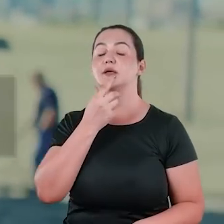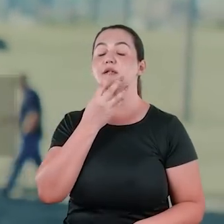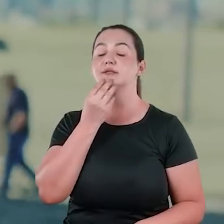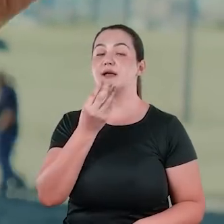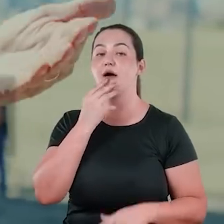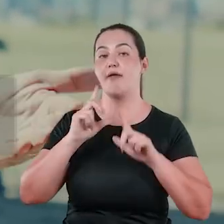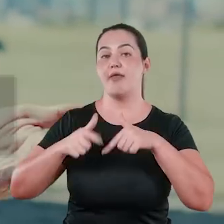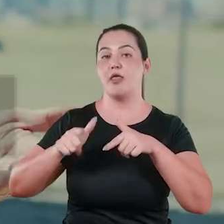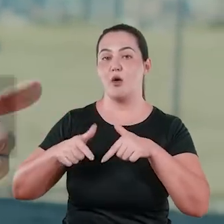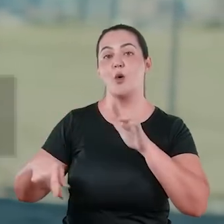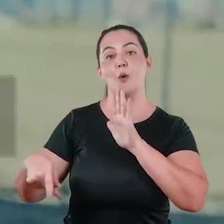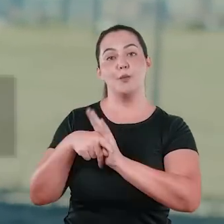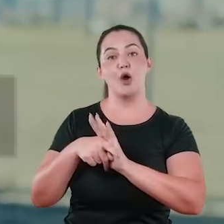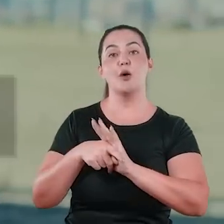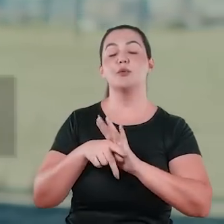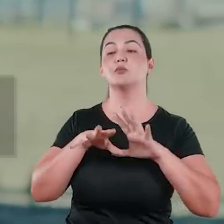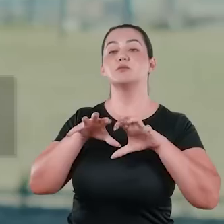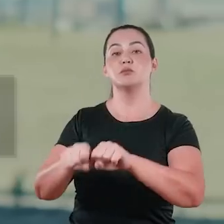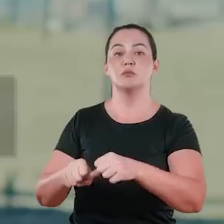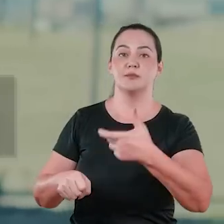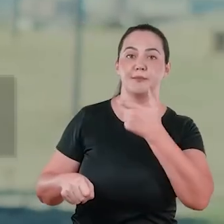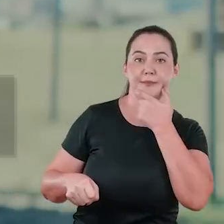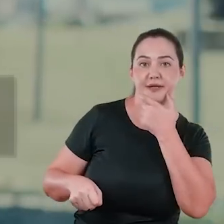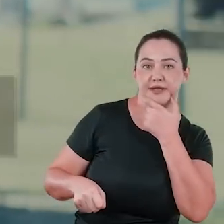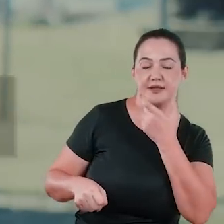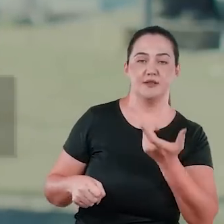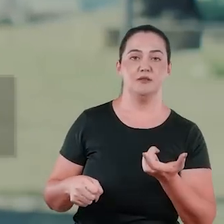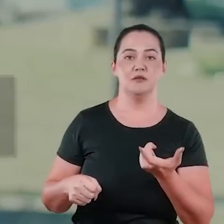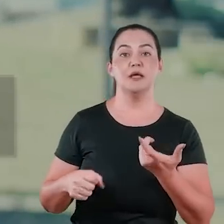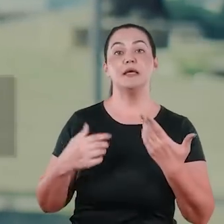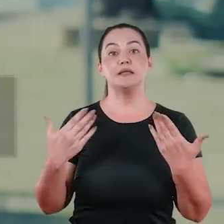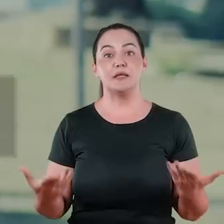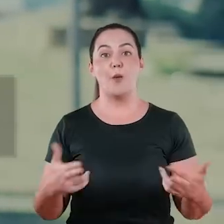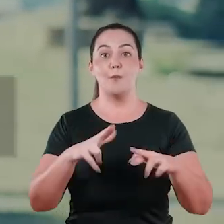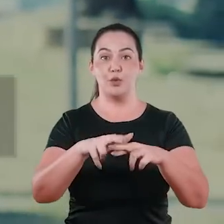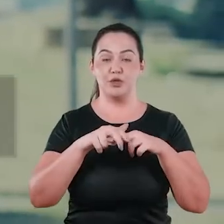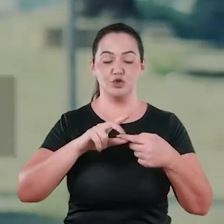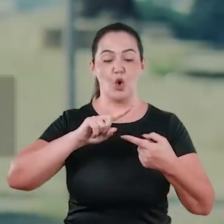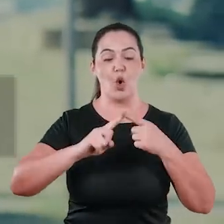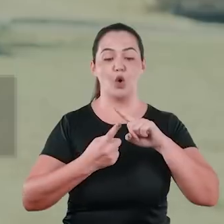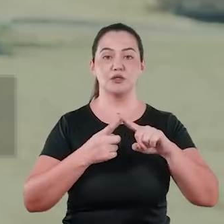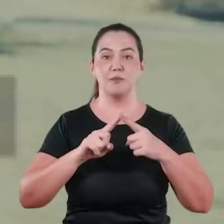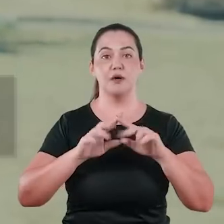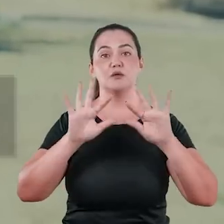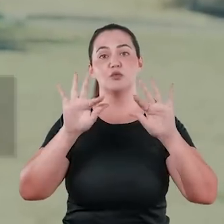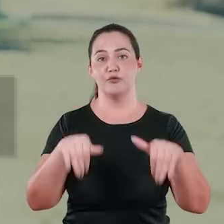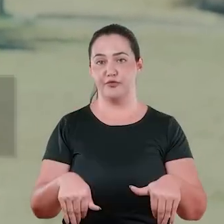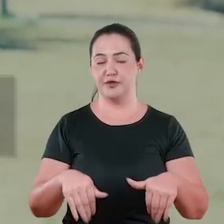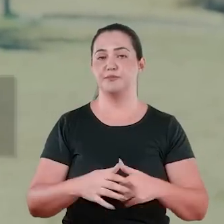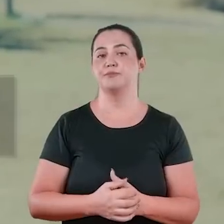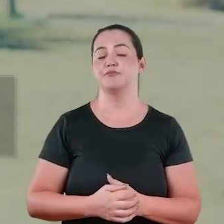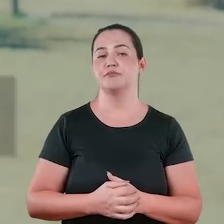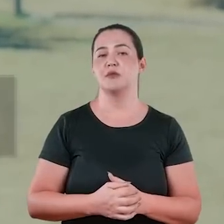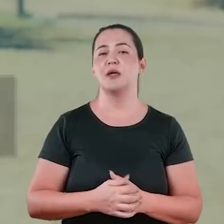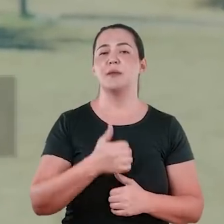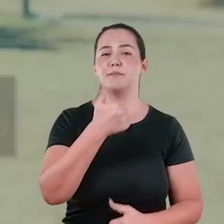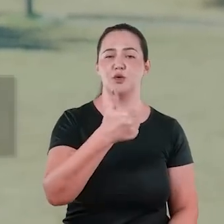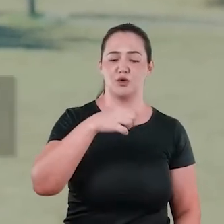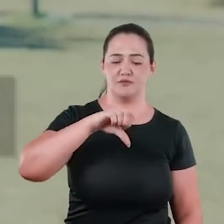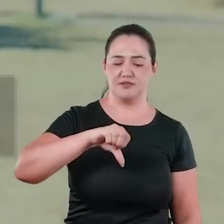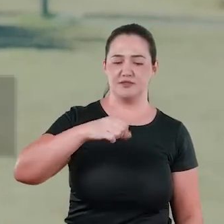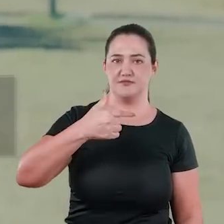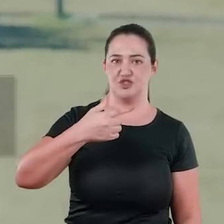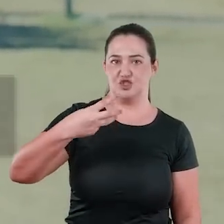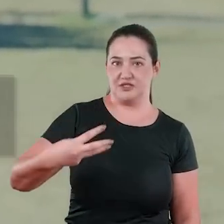do mandato britânico. E desta forma, o Império Otomano chegou ao seu termo. Em 1923,